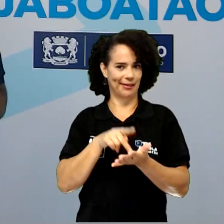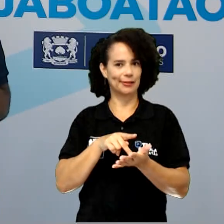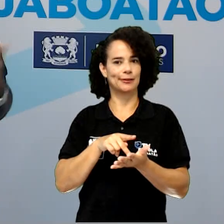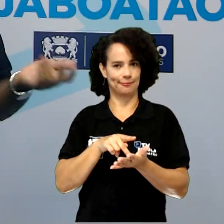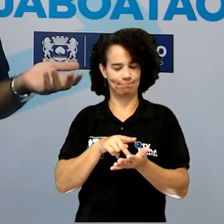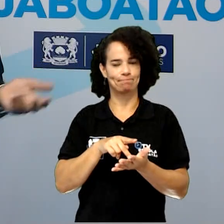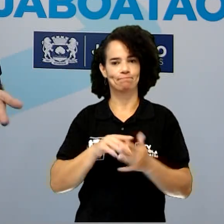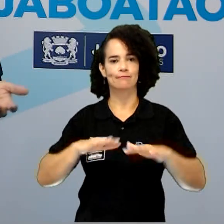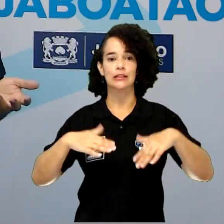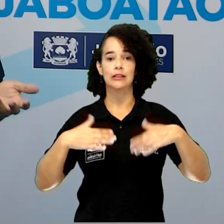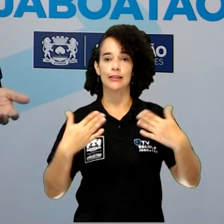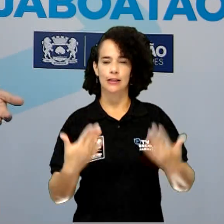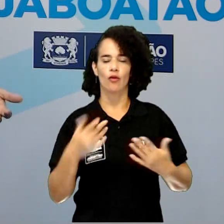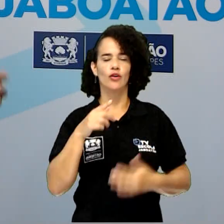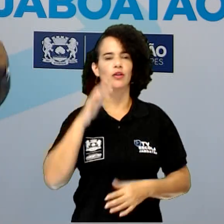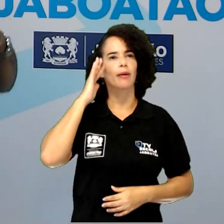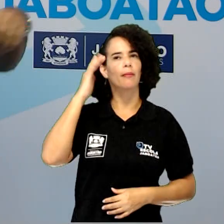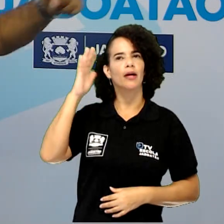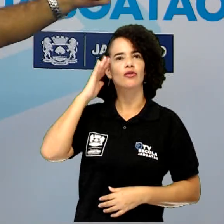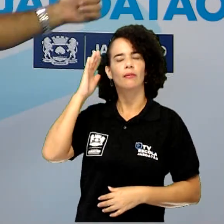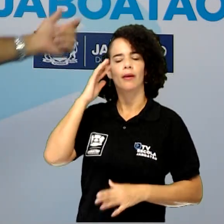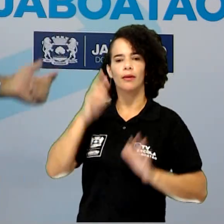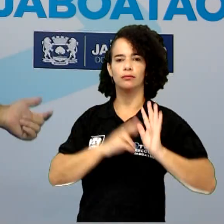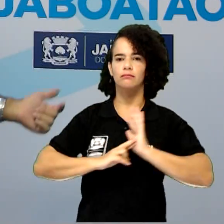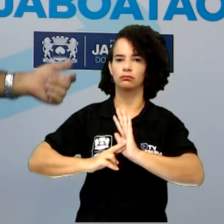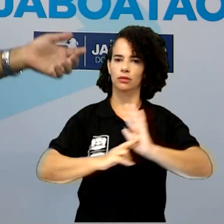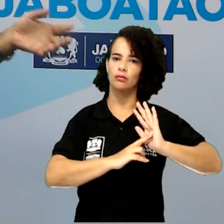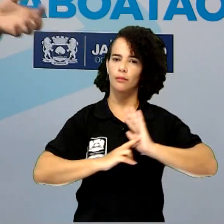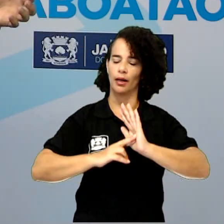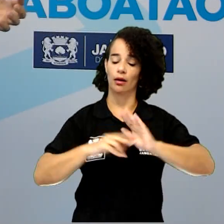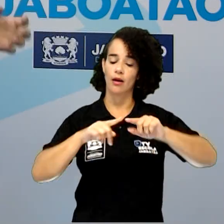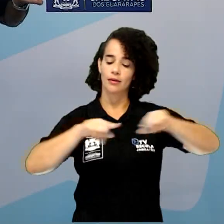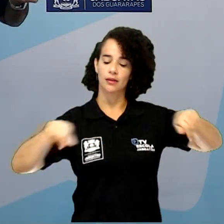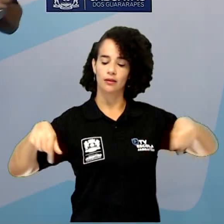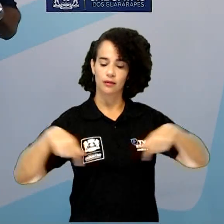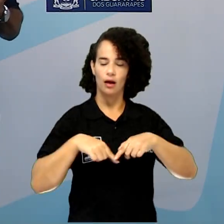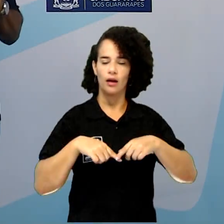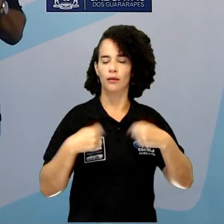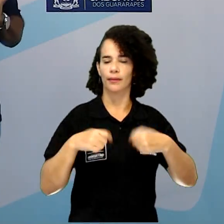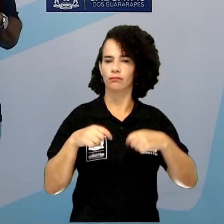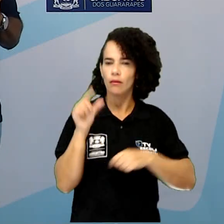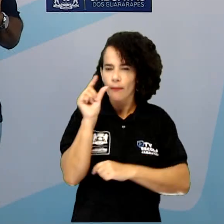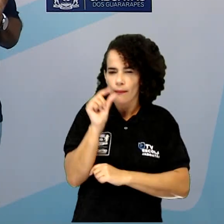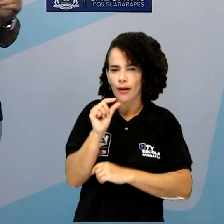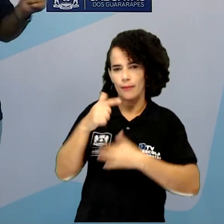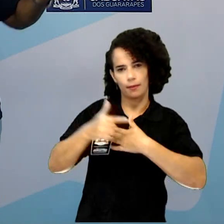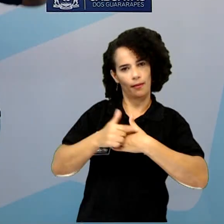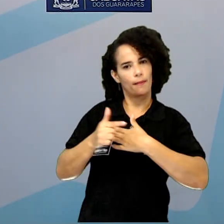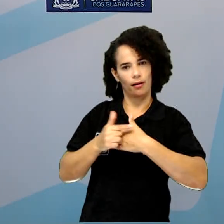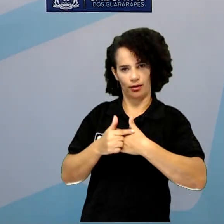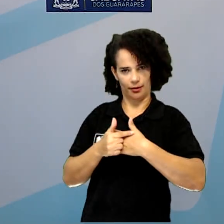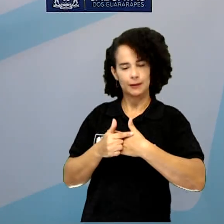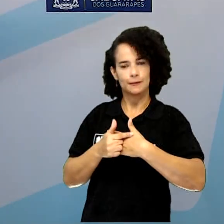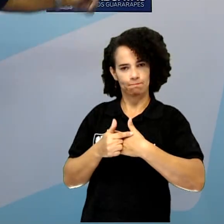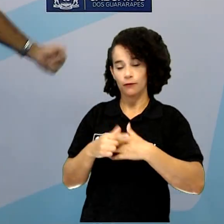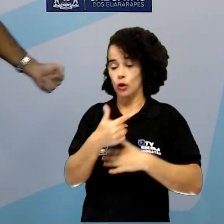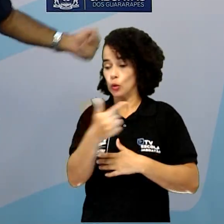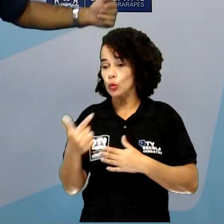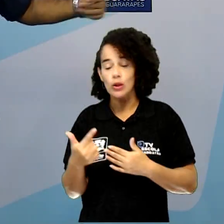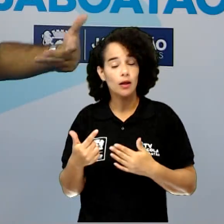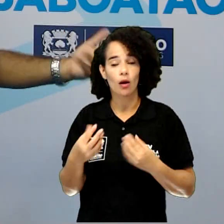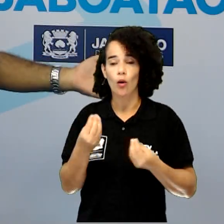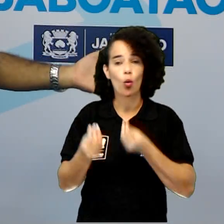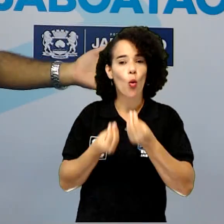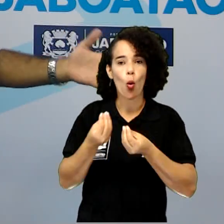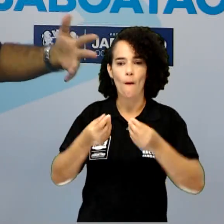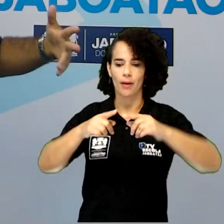Então, você imagina que se eu for representar essa sala, eu tenho que reduzi-la a ela a uma folha de papel. Não tem como pegar um papel desse tamanho,